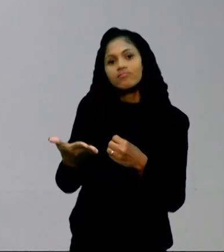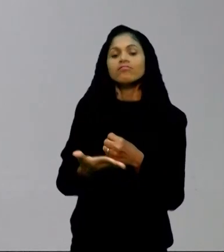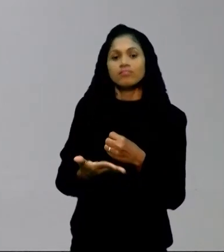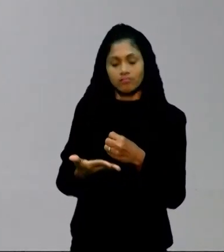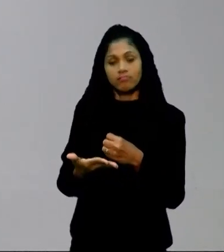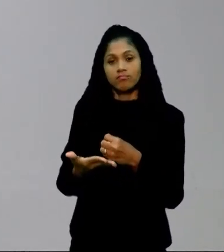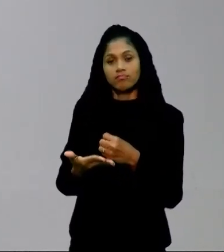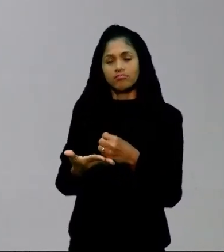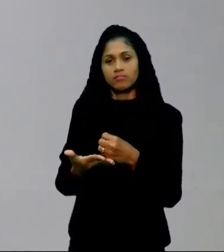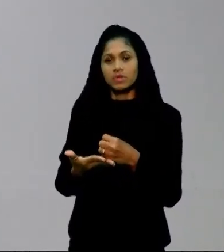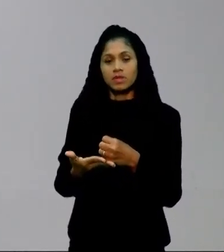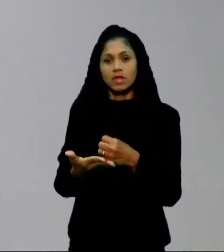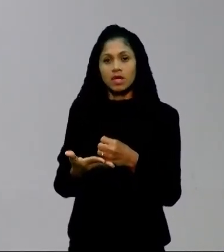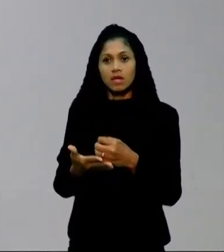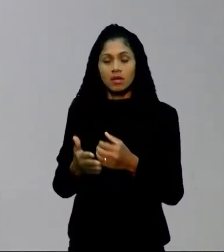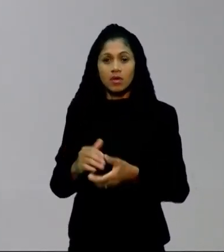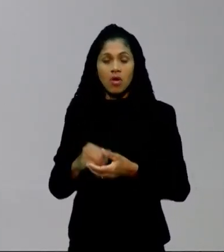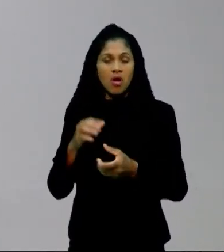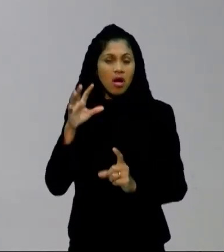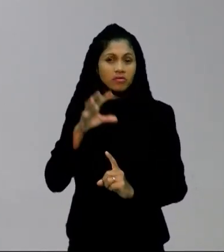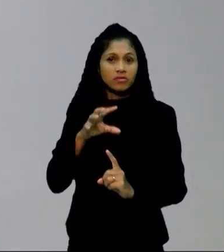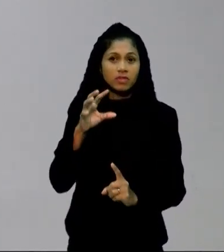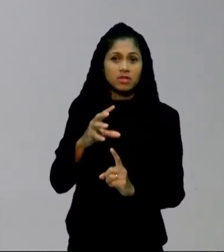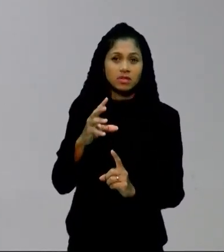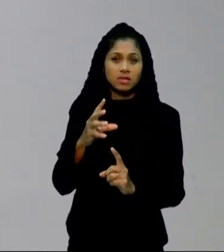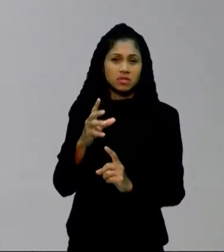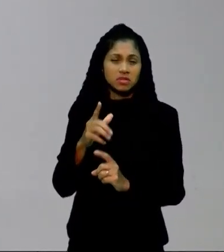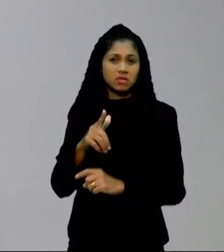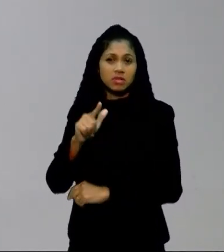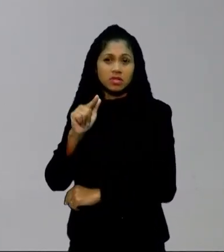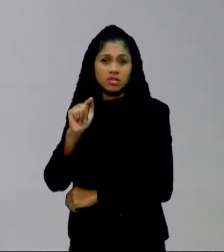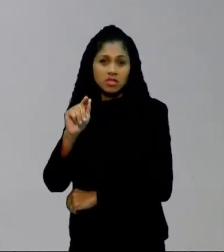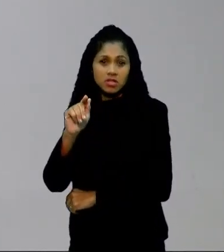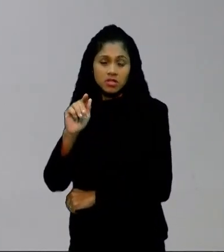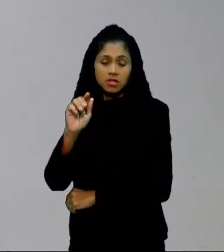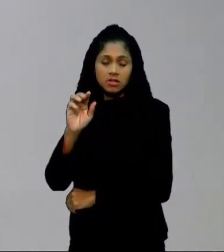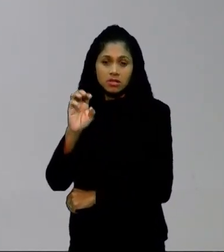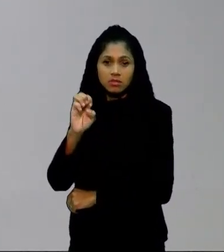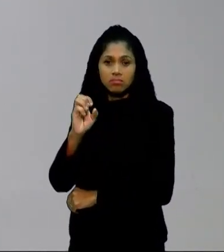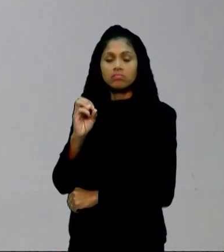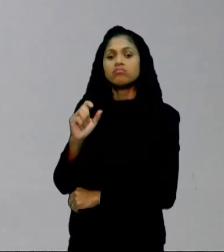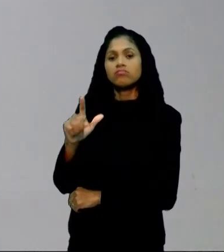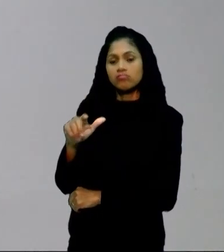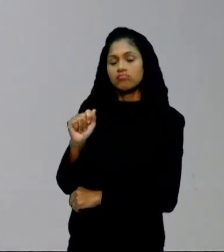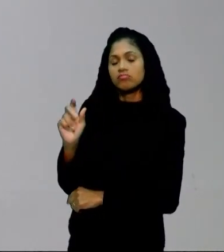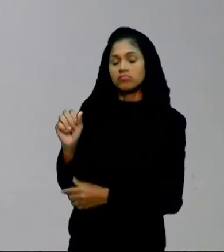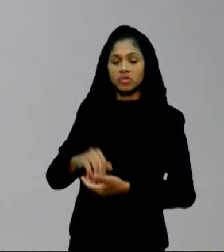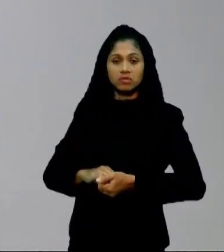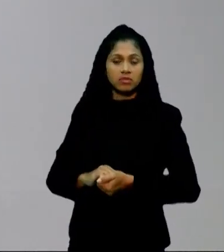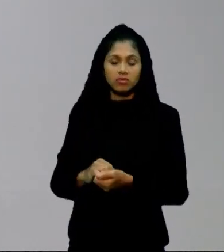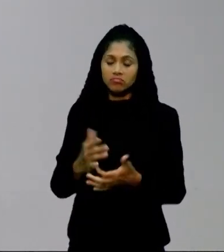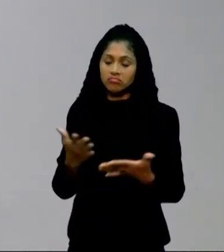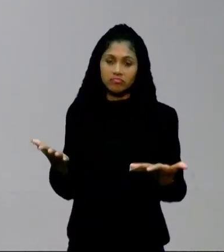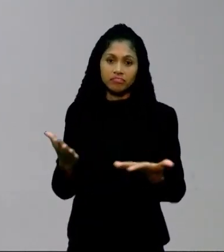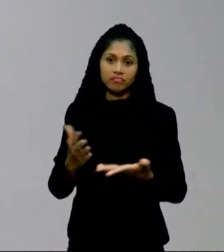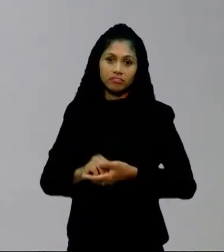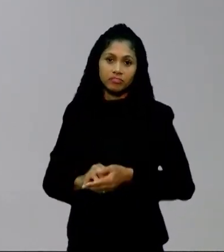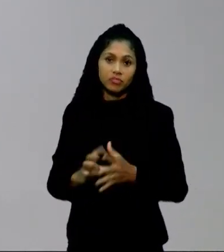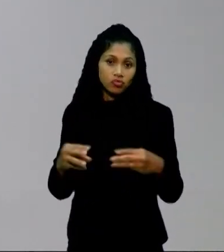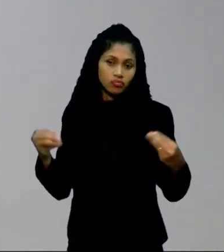a geologia, sobre os minerais, algo do tipo. Então não teve muito sucesso esse modelo no meio